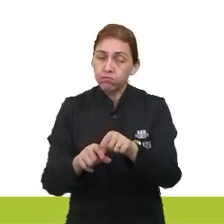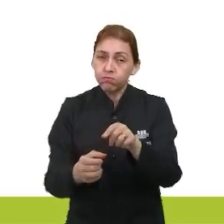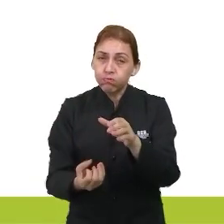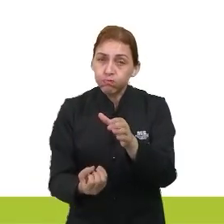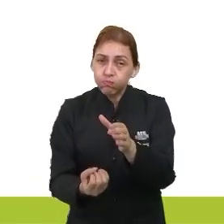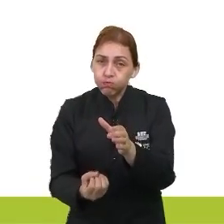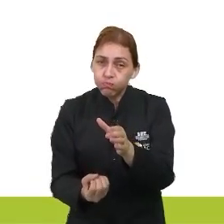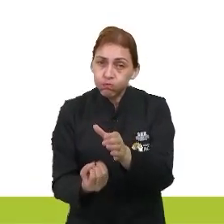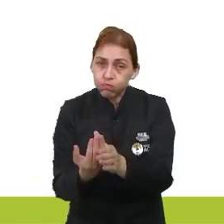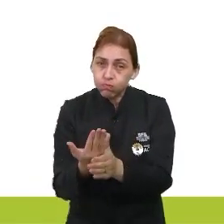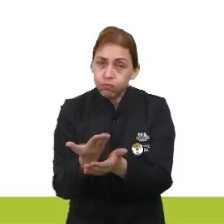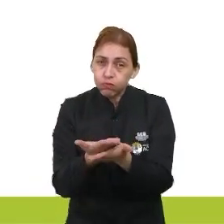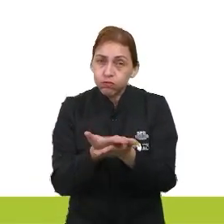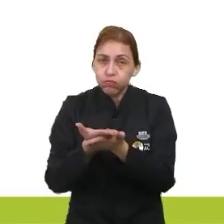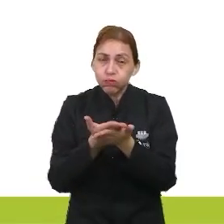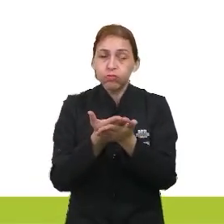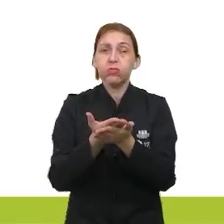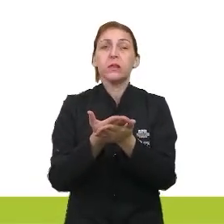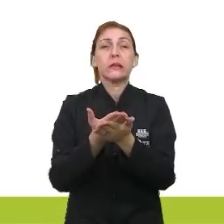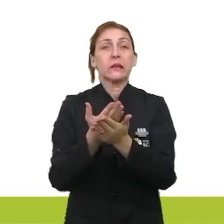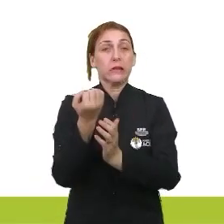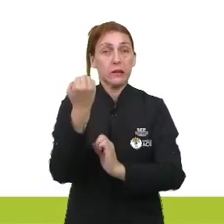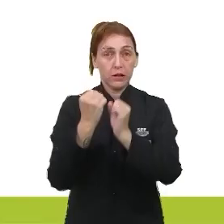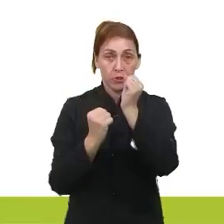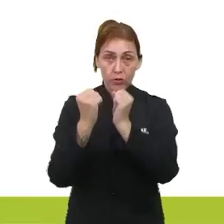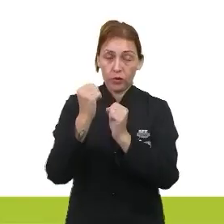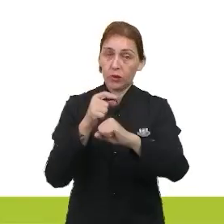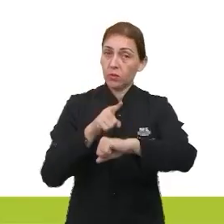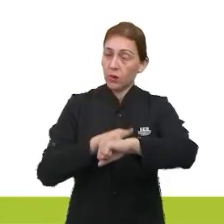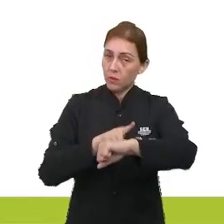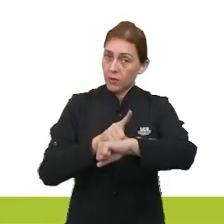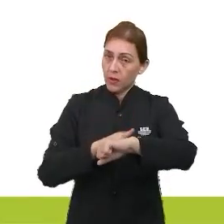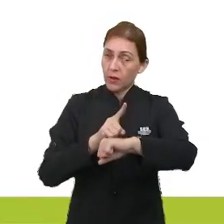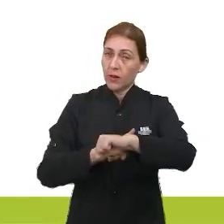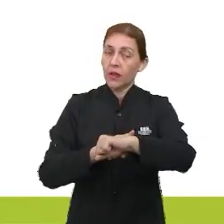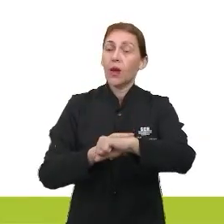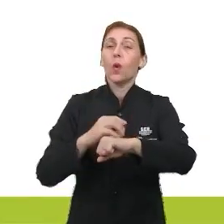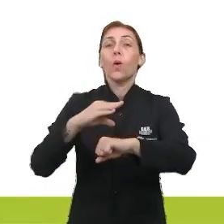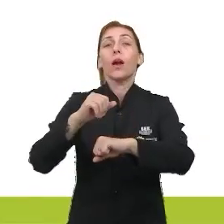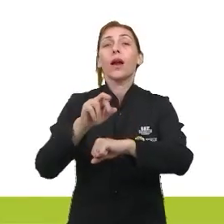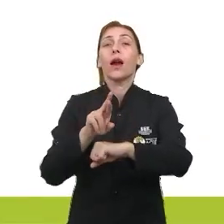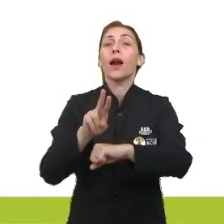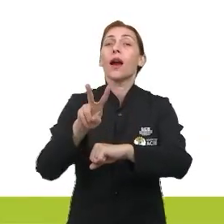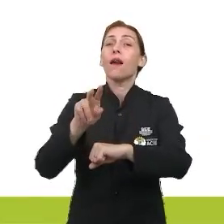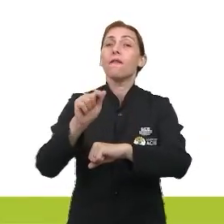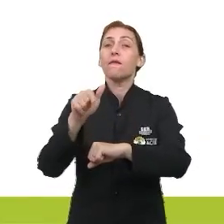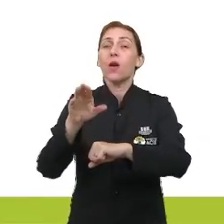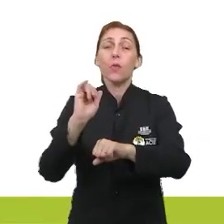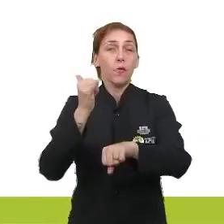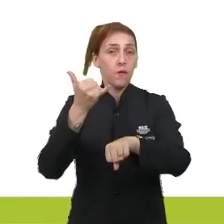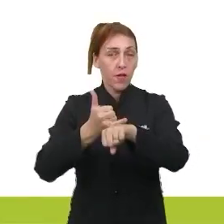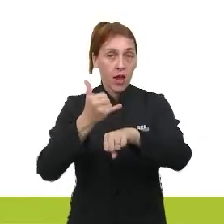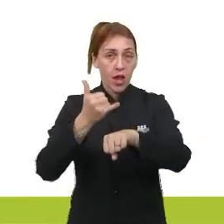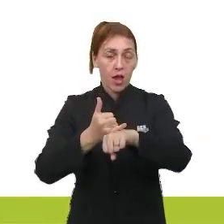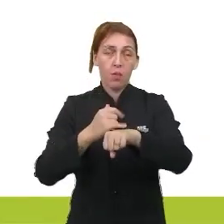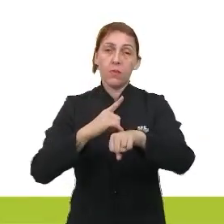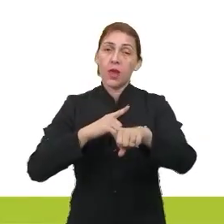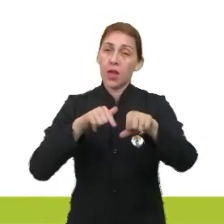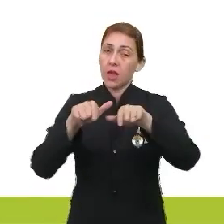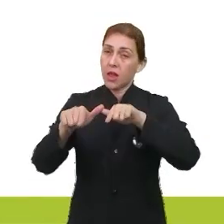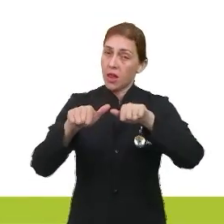as matérias-primas principais da indústria naquele momento, que é o carvão e o ferro. Tem muita mão de